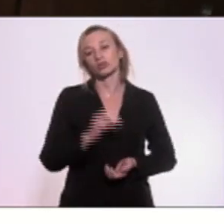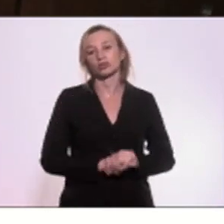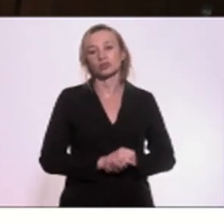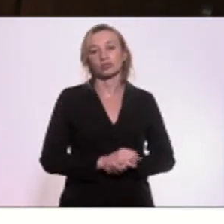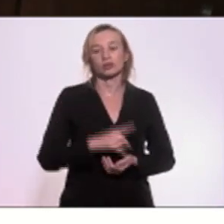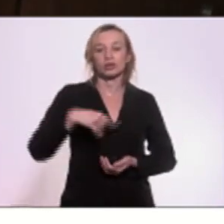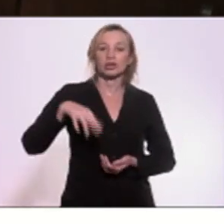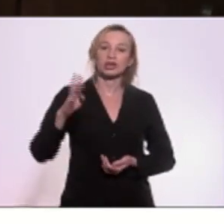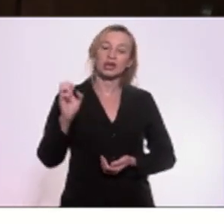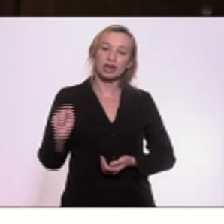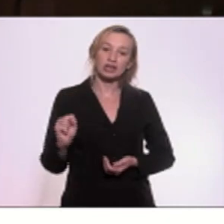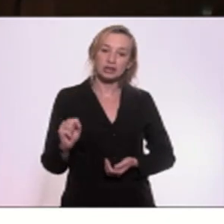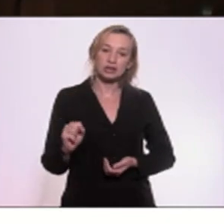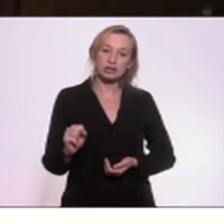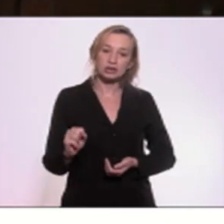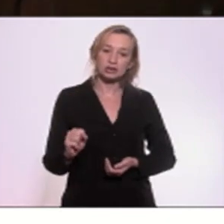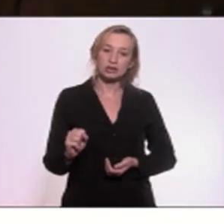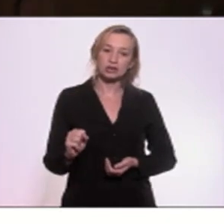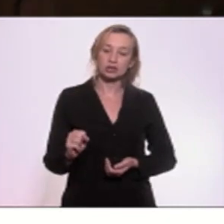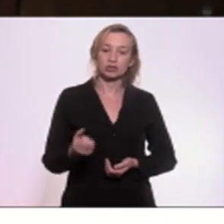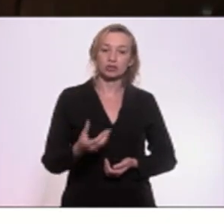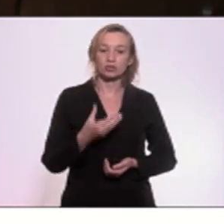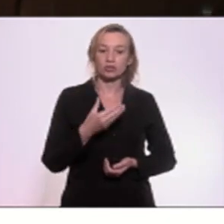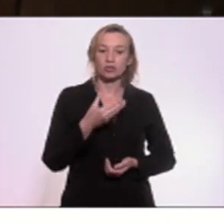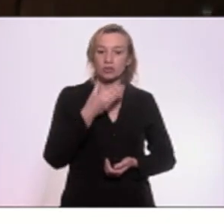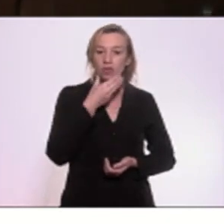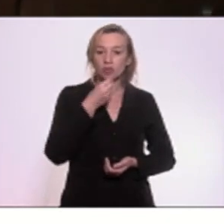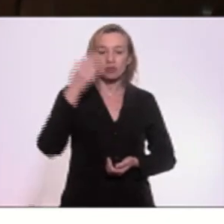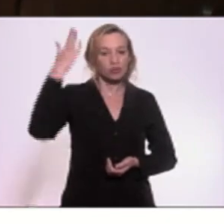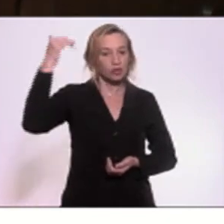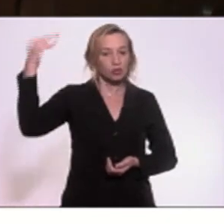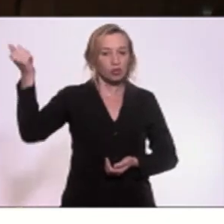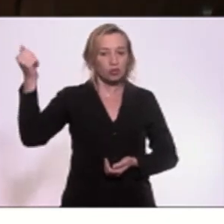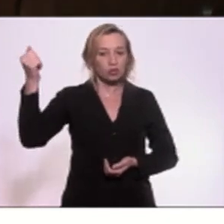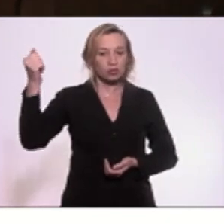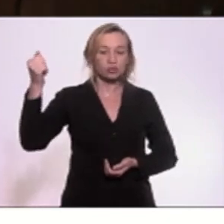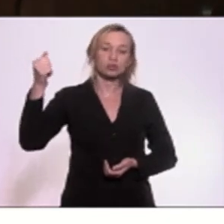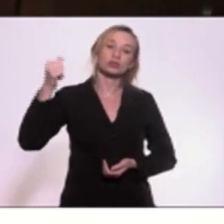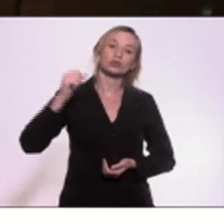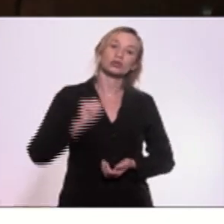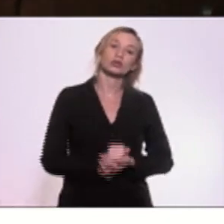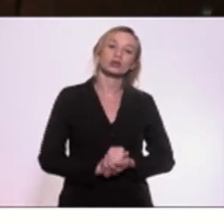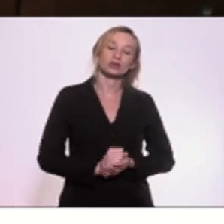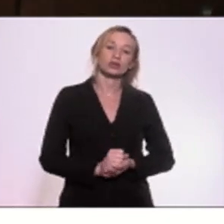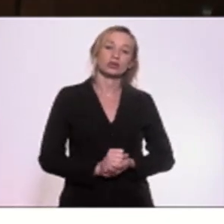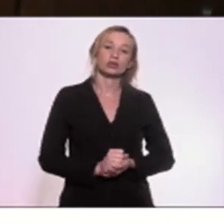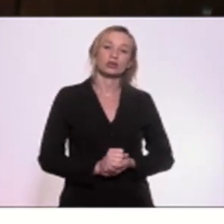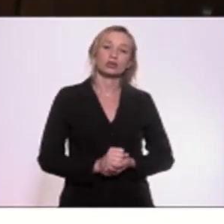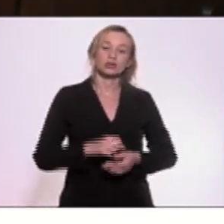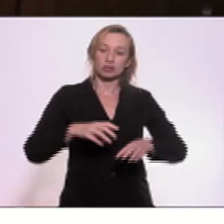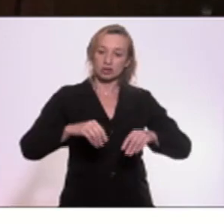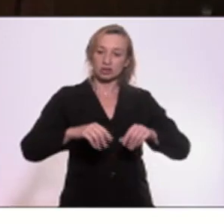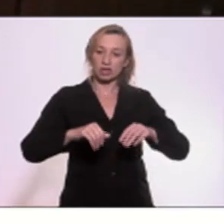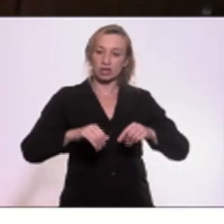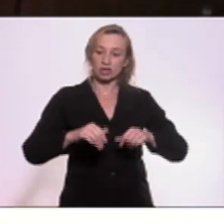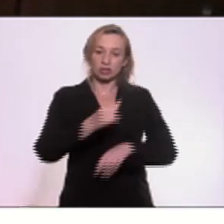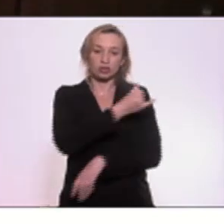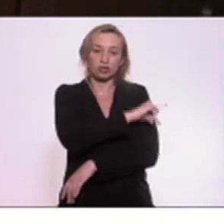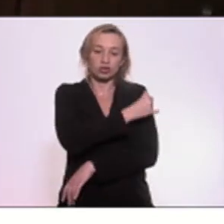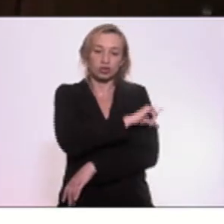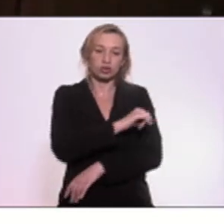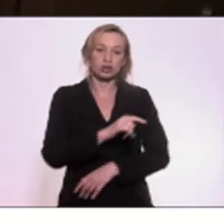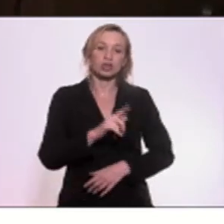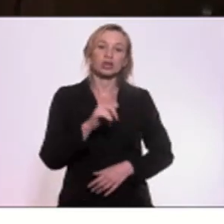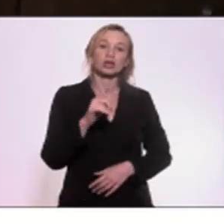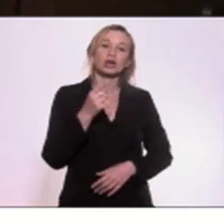importante liderança do MST aqui no estado do Rio de Janeiro, alagoano, que migrou para Campos